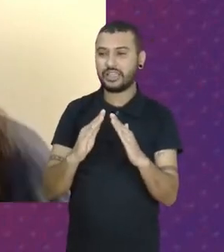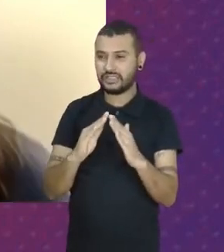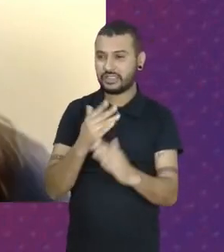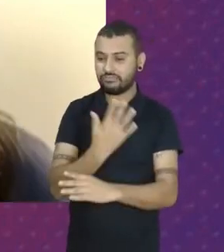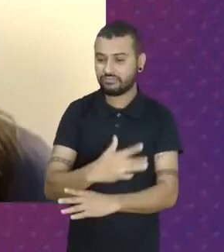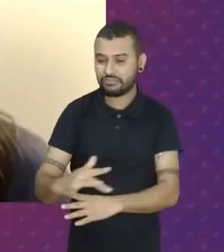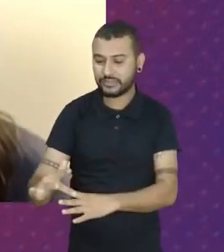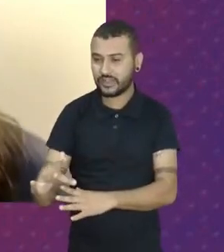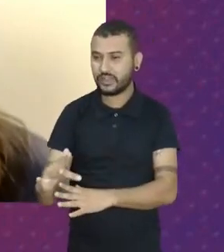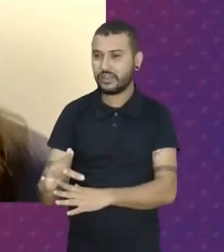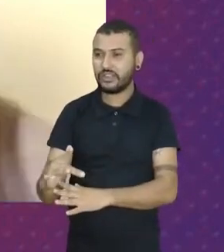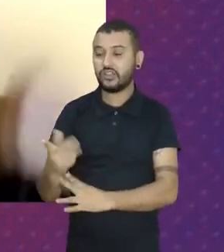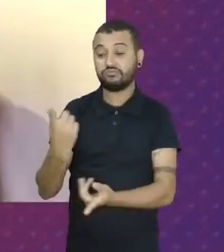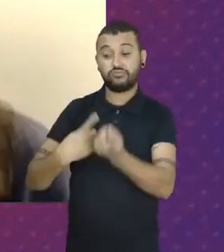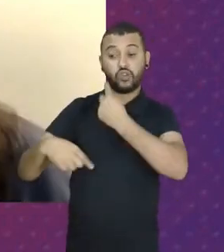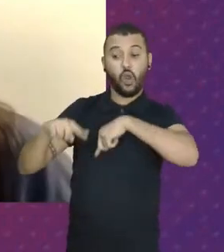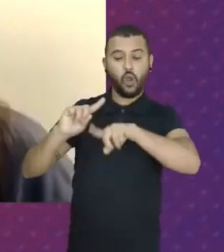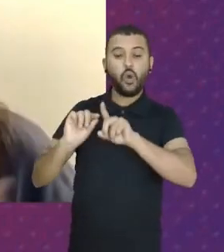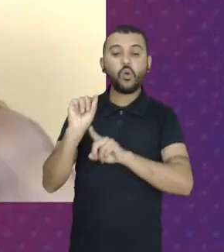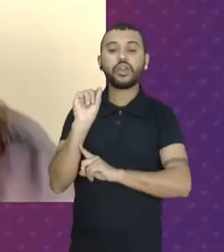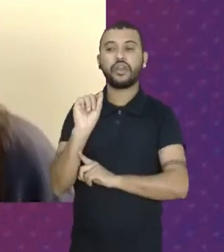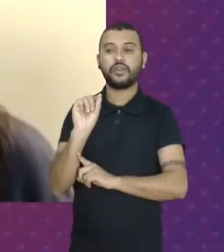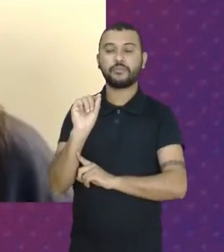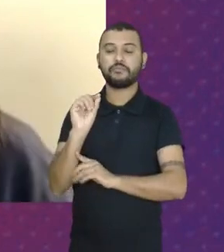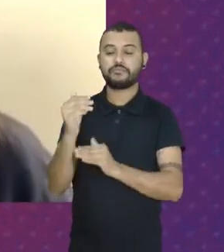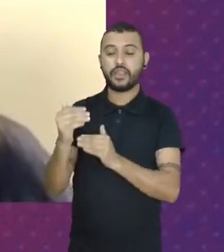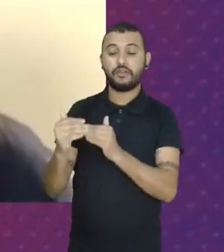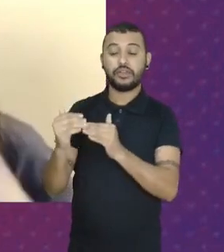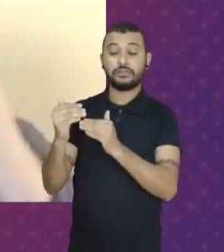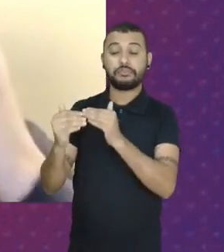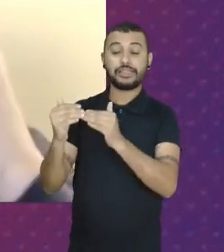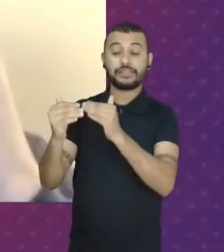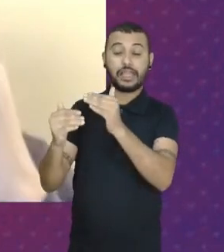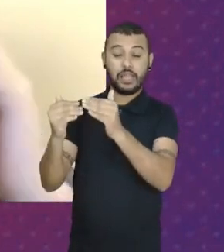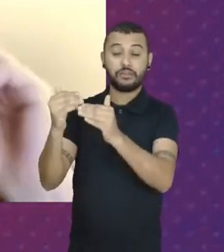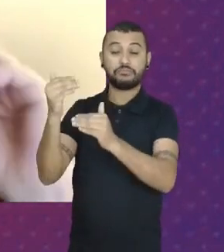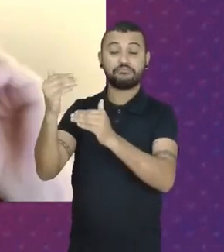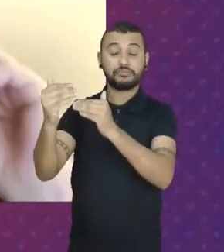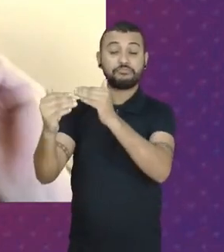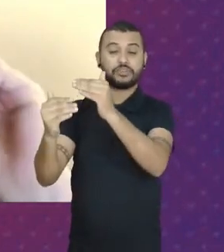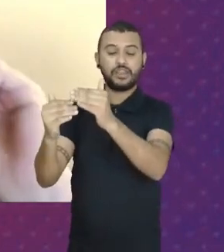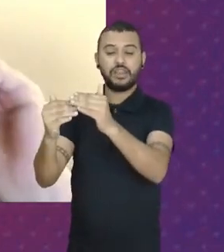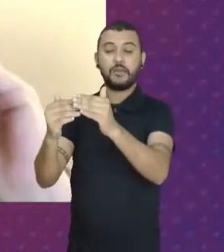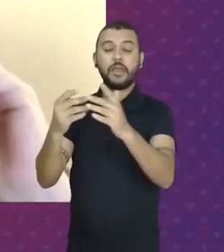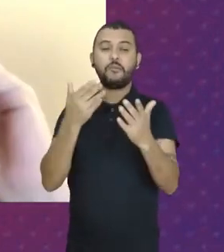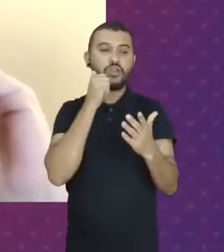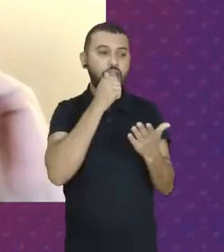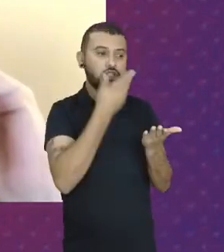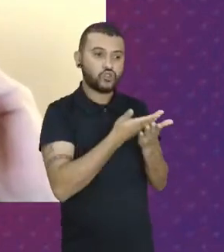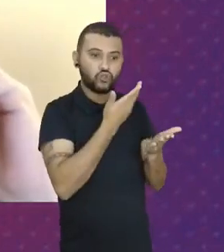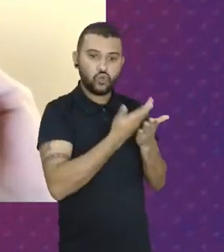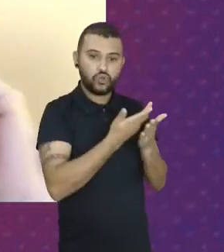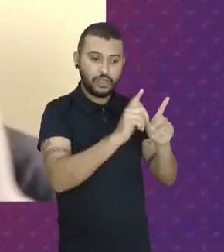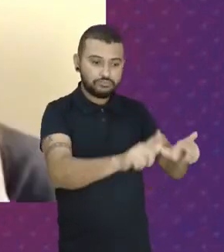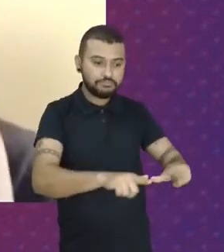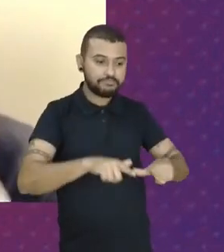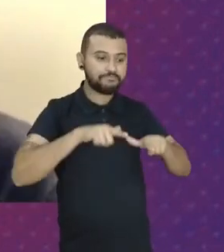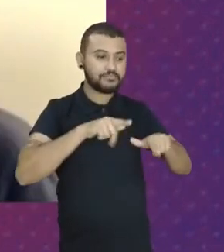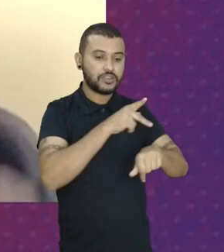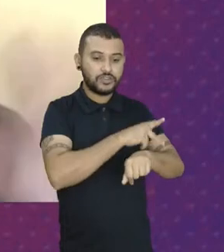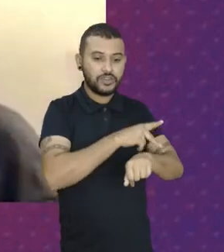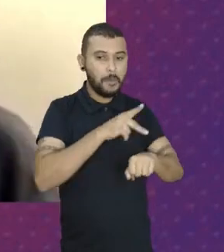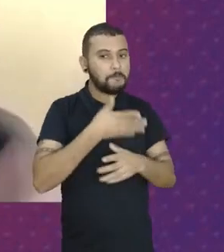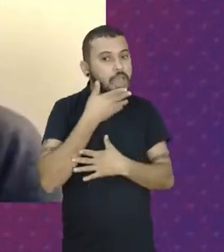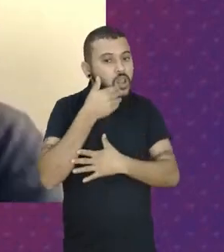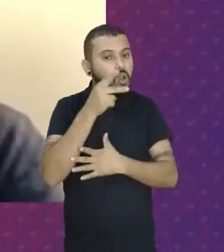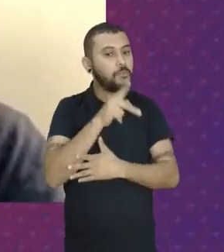essa transição, inclusive, que vão se formar para ter o diploma de pedagogia e trabalhar como